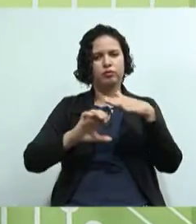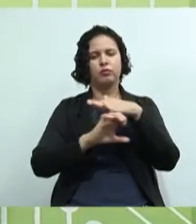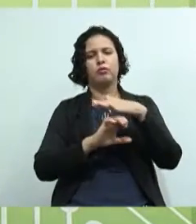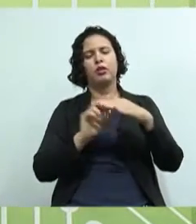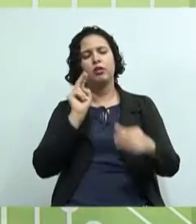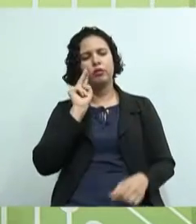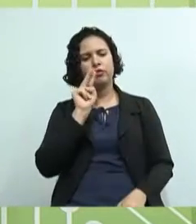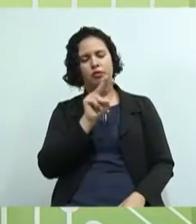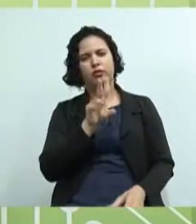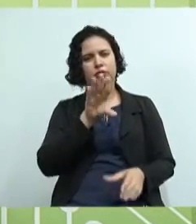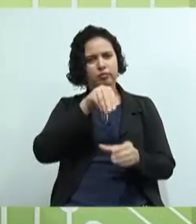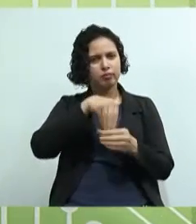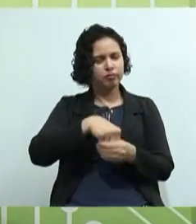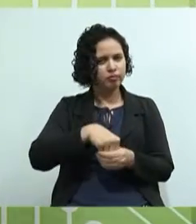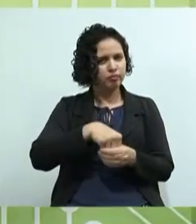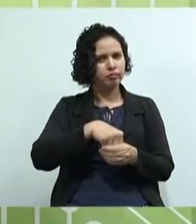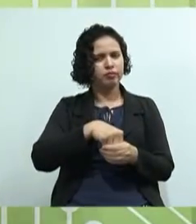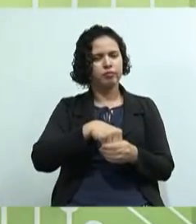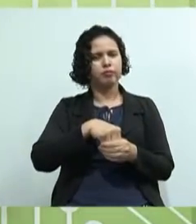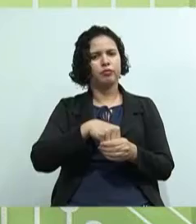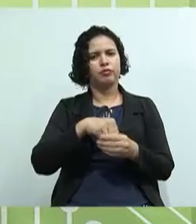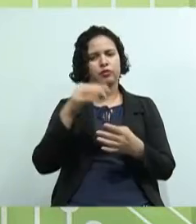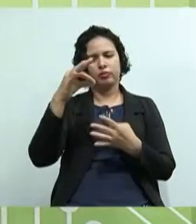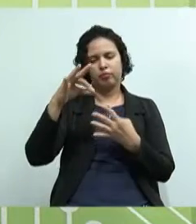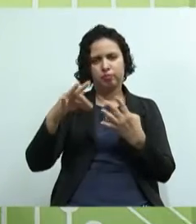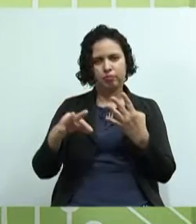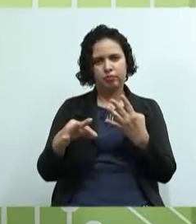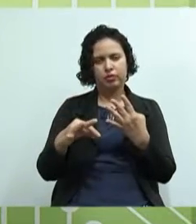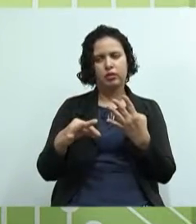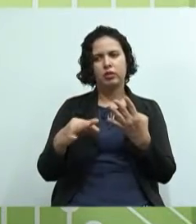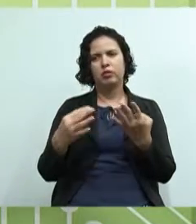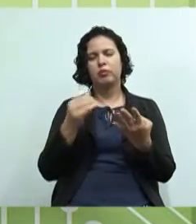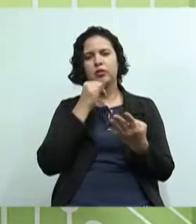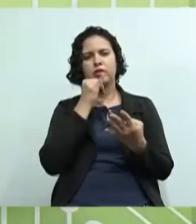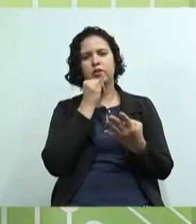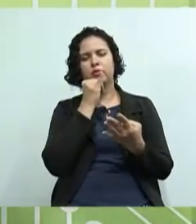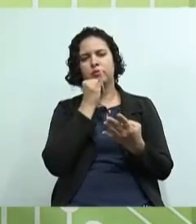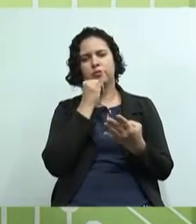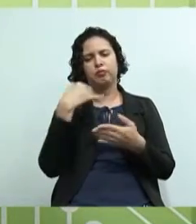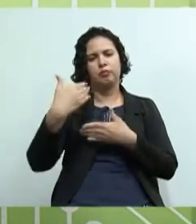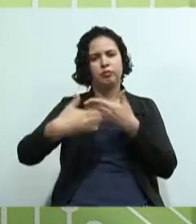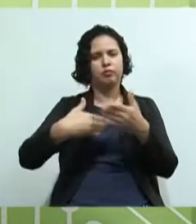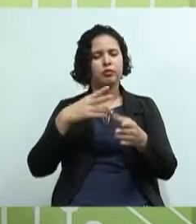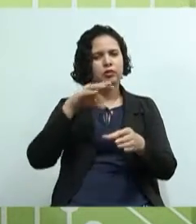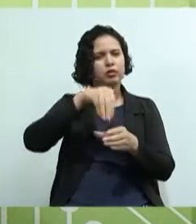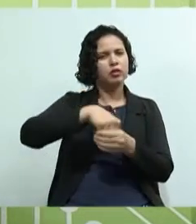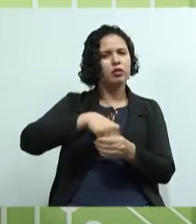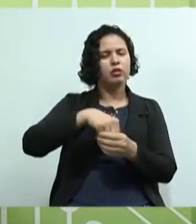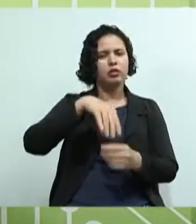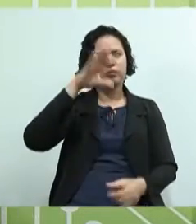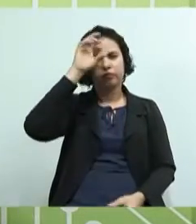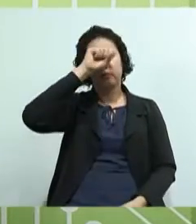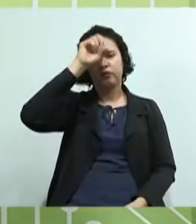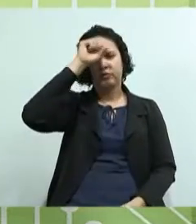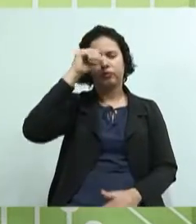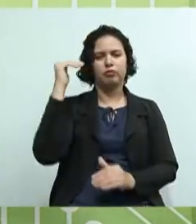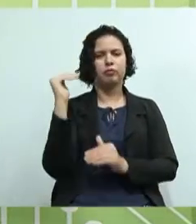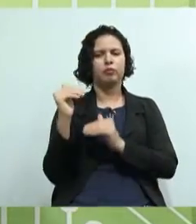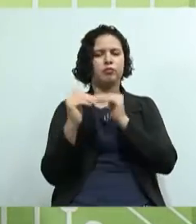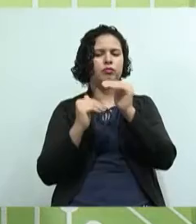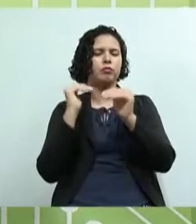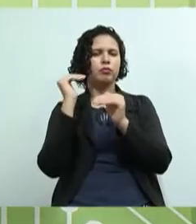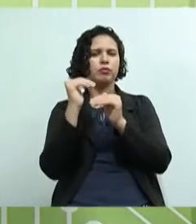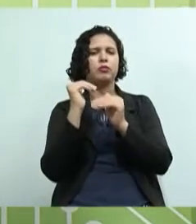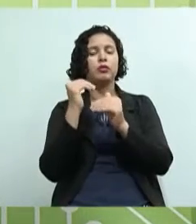que ele está dentro de alguma das perspectivas, eu estou em processos internos, eu estou em aprendizado e crescimento. Esse objetivo aqui, eu